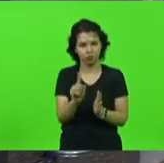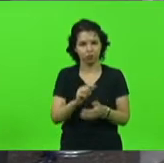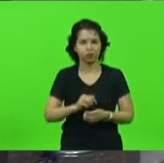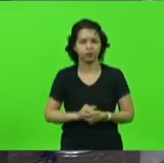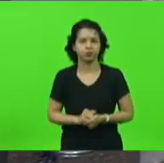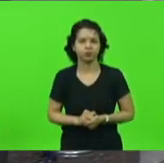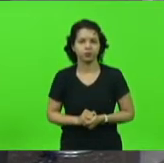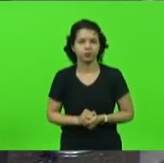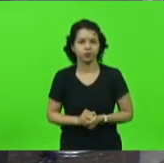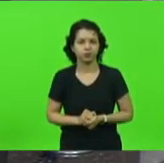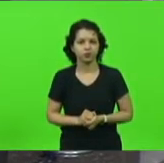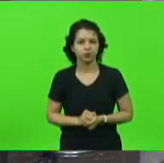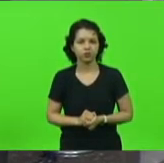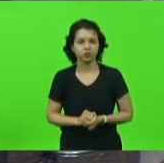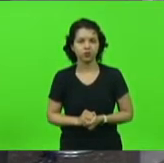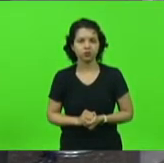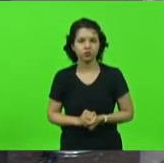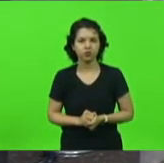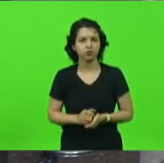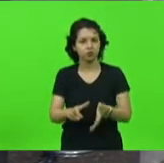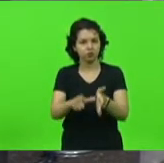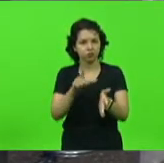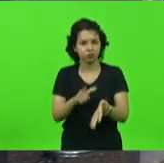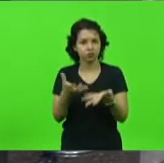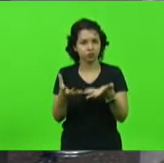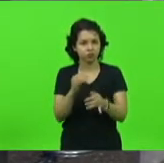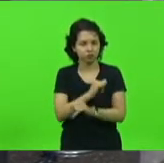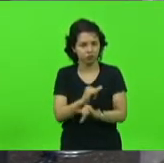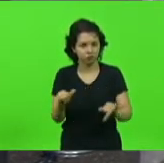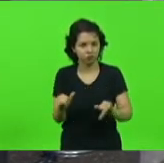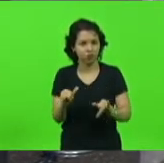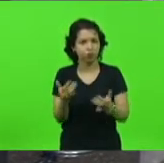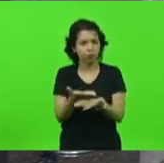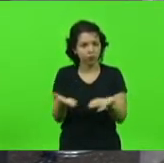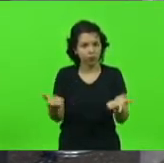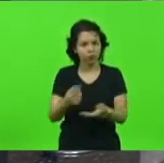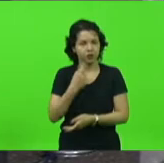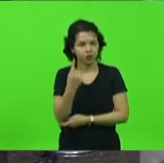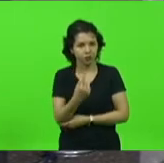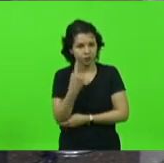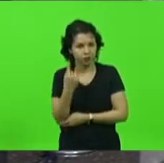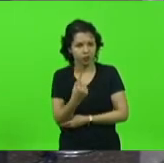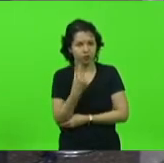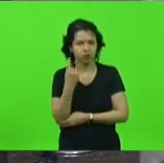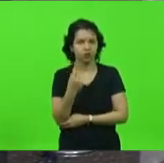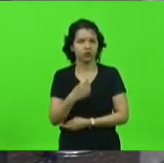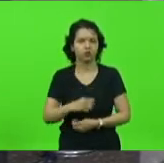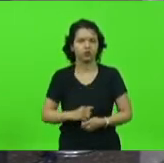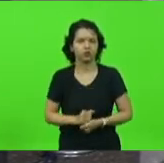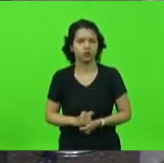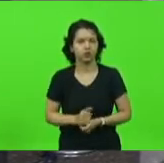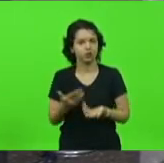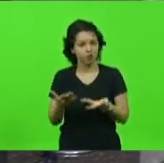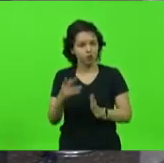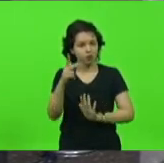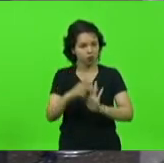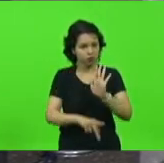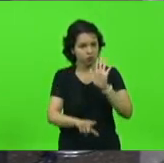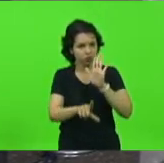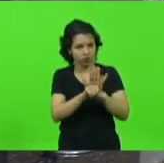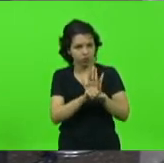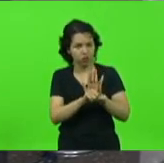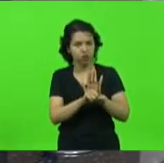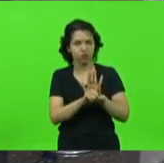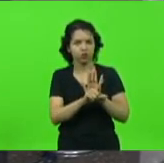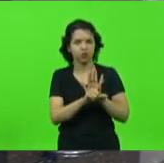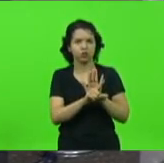antes, eu quero chamar a atenção dos senhores deputados e das senhoras deputadas, que esse projeto de lei